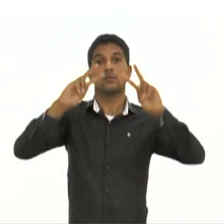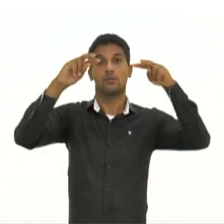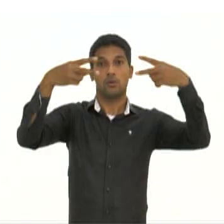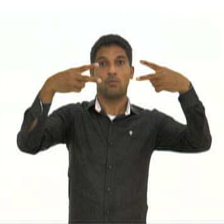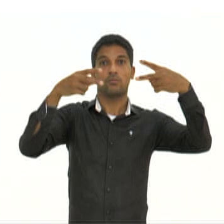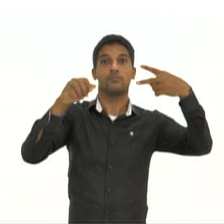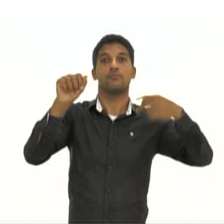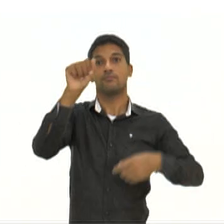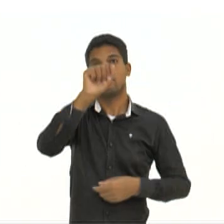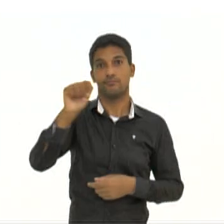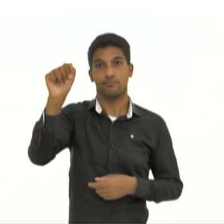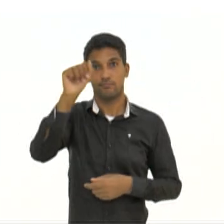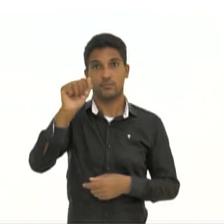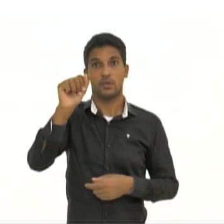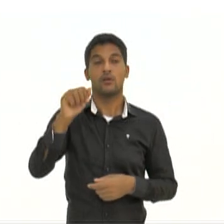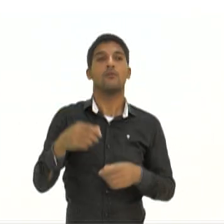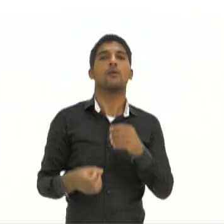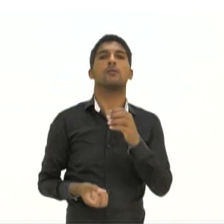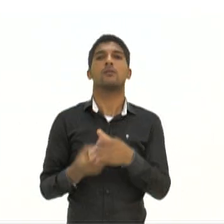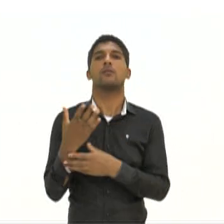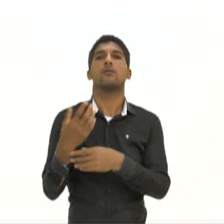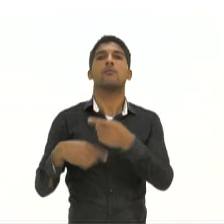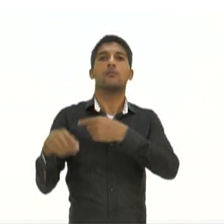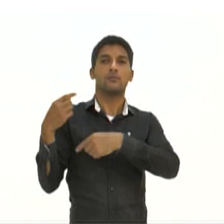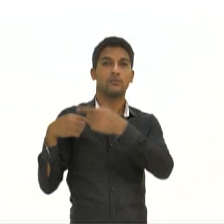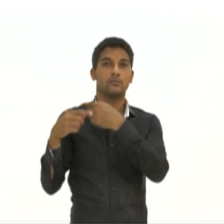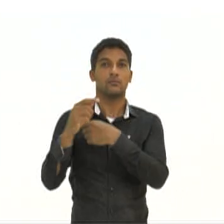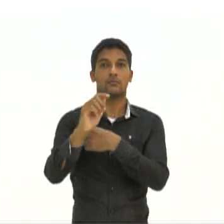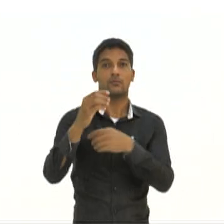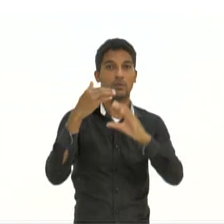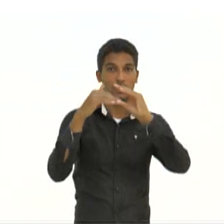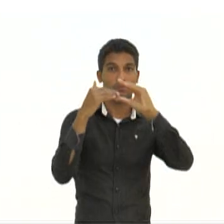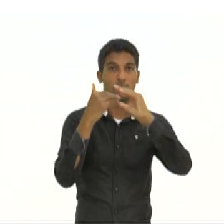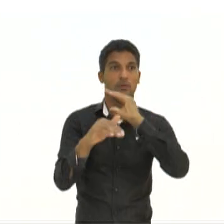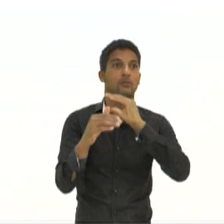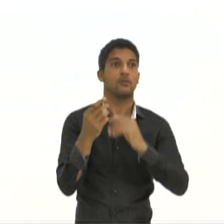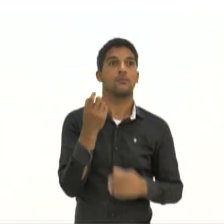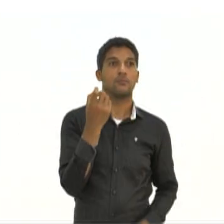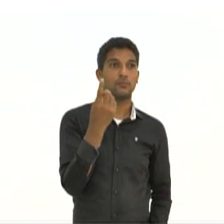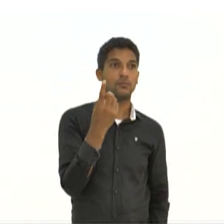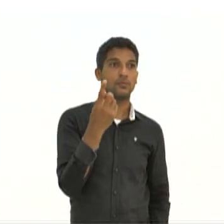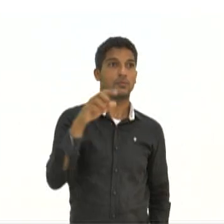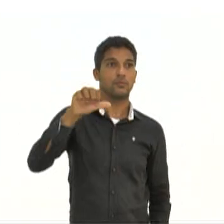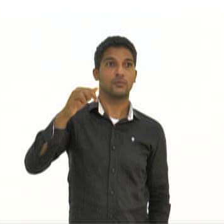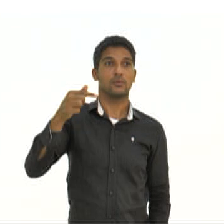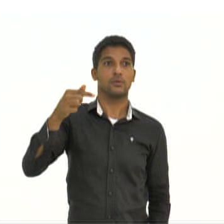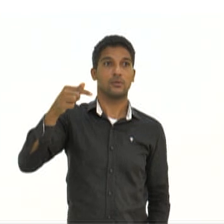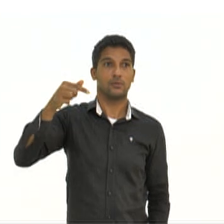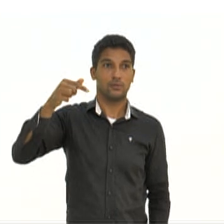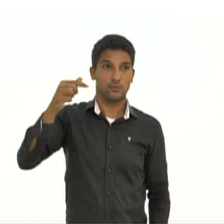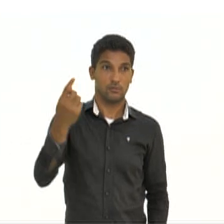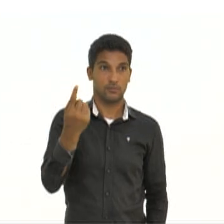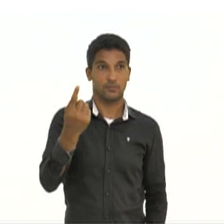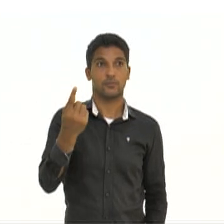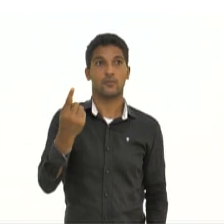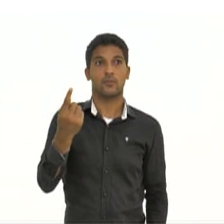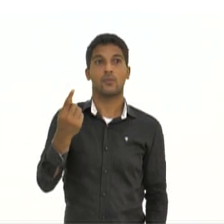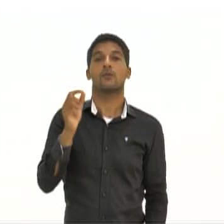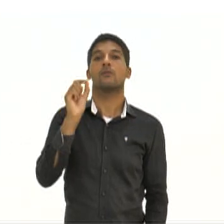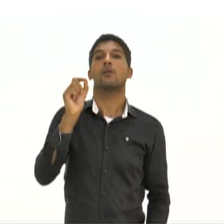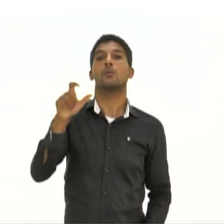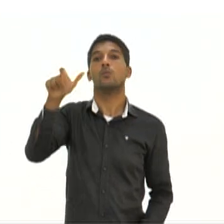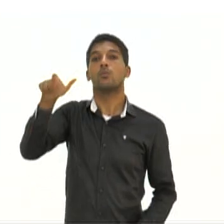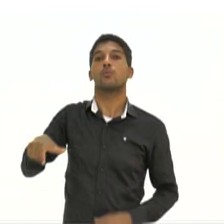Ray Tomlinson. Por meio do e-mail, as pessoas podem enviar, receber e armazenar mensagens,